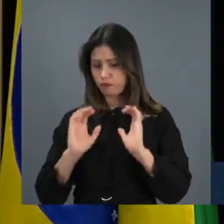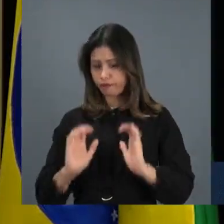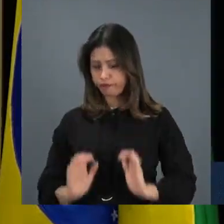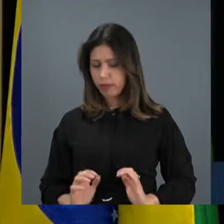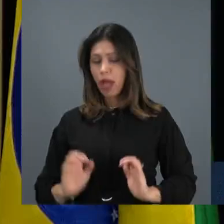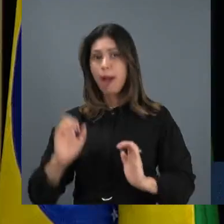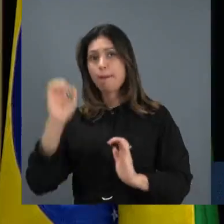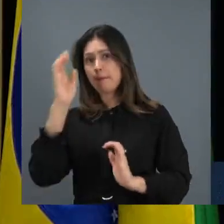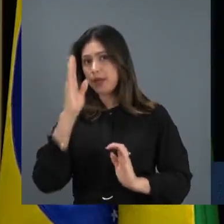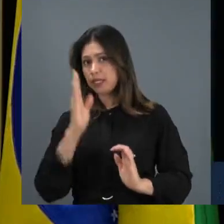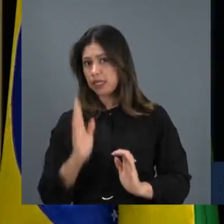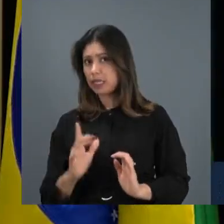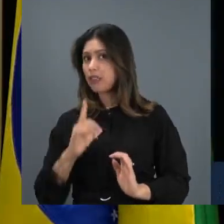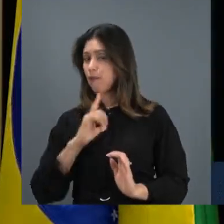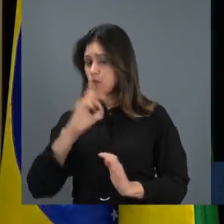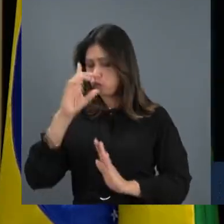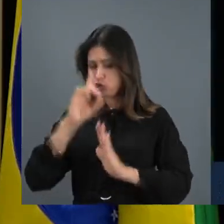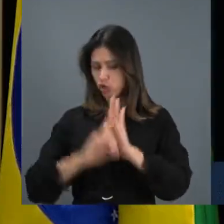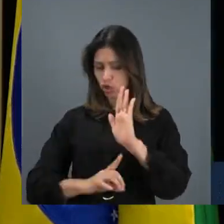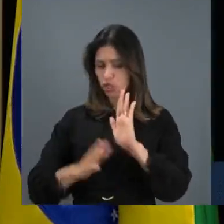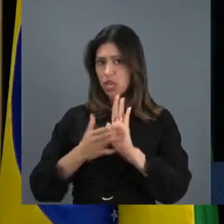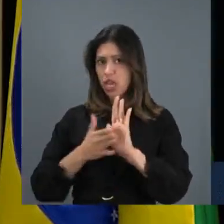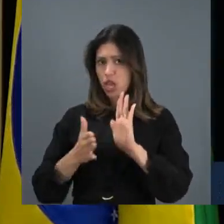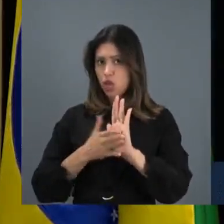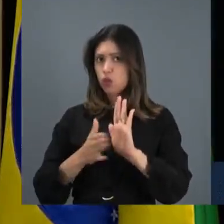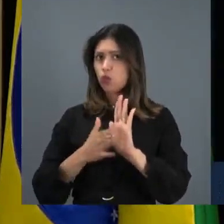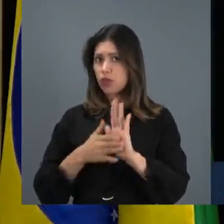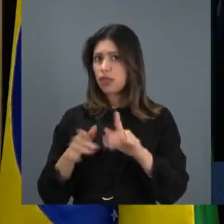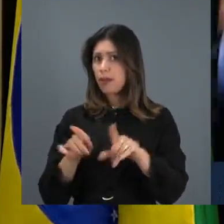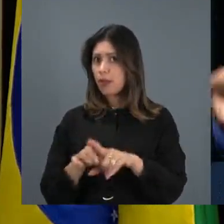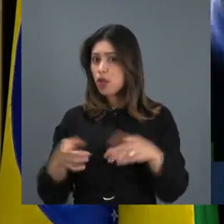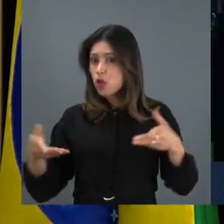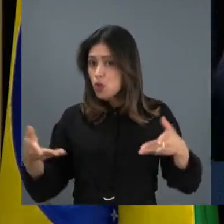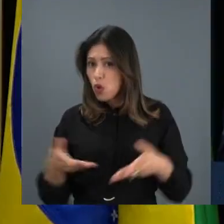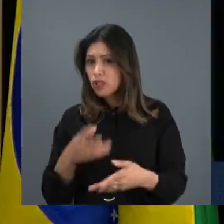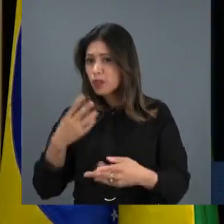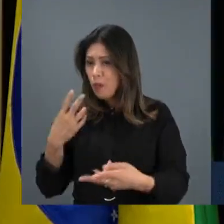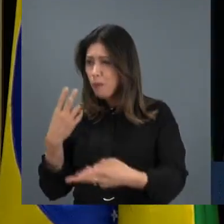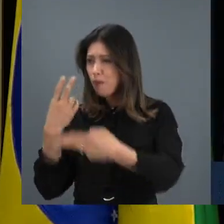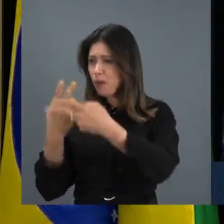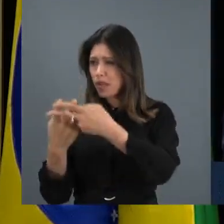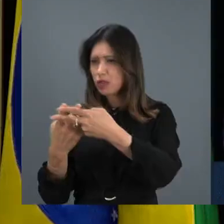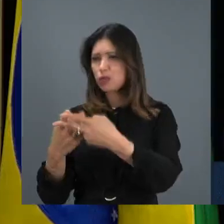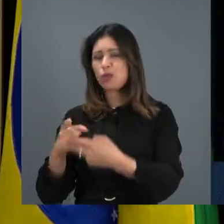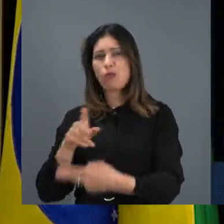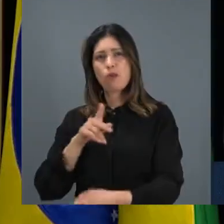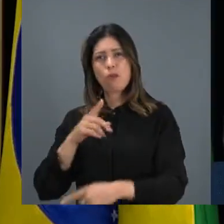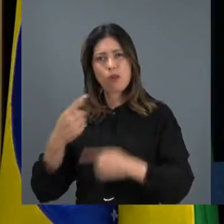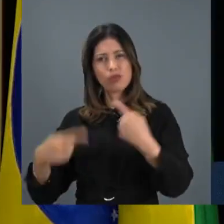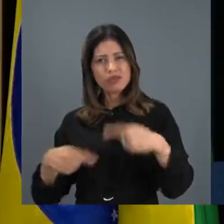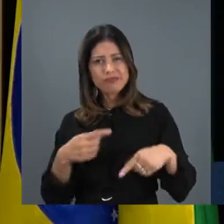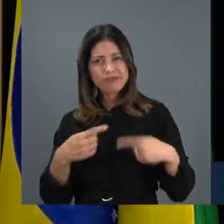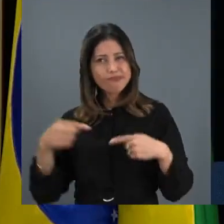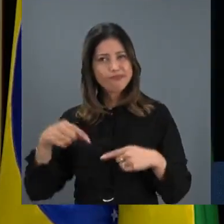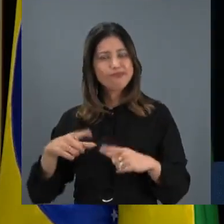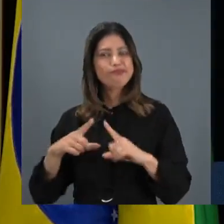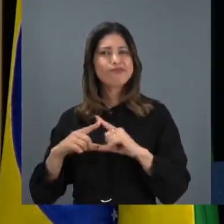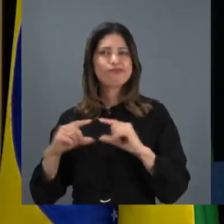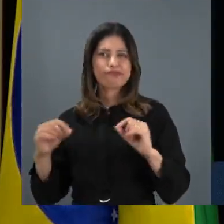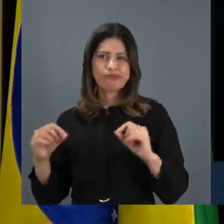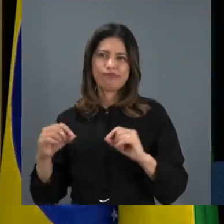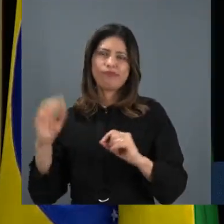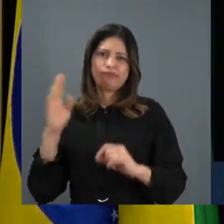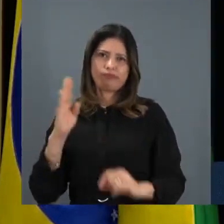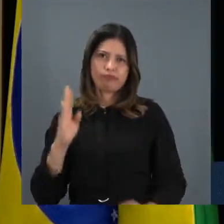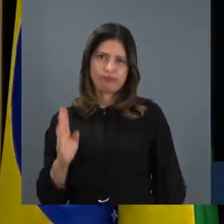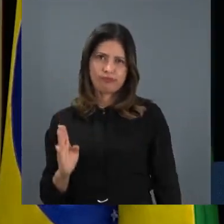direitos constitucionais de defesa cerceados e hoje são presos políticos no país. A cada dia,